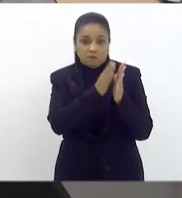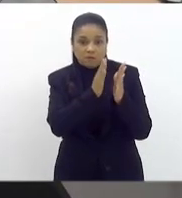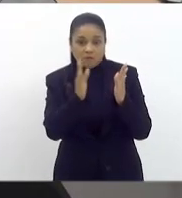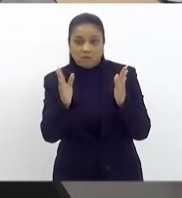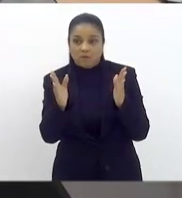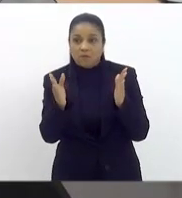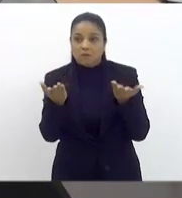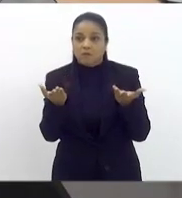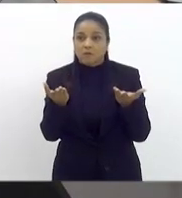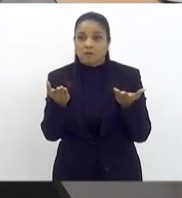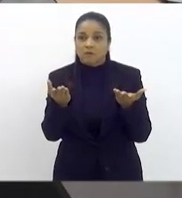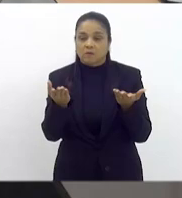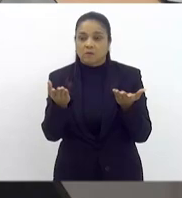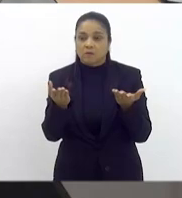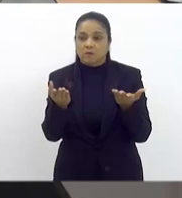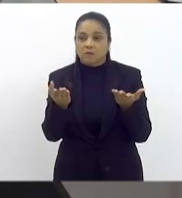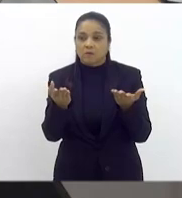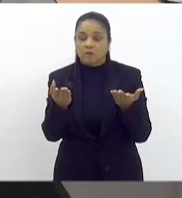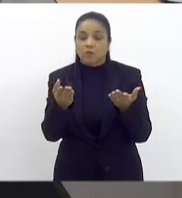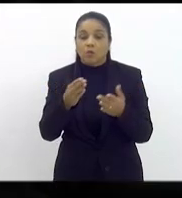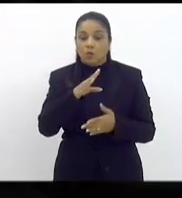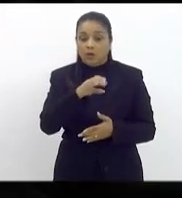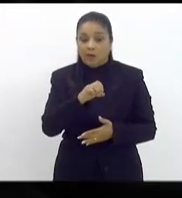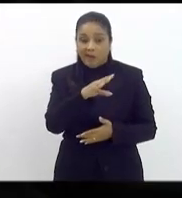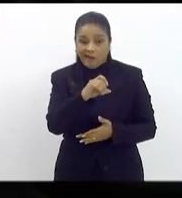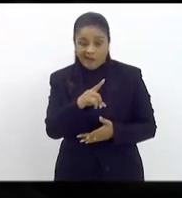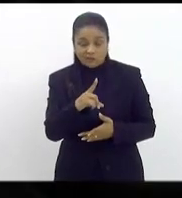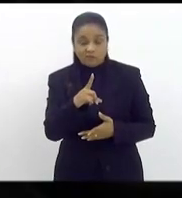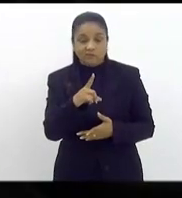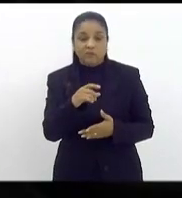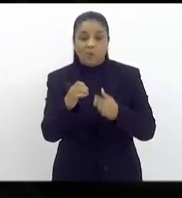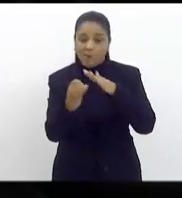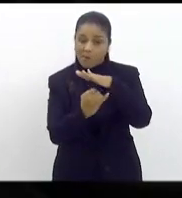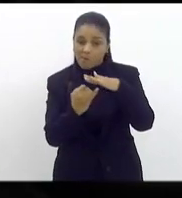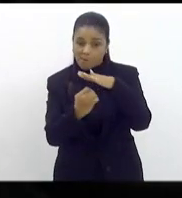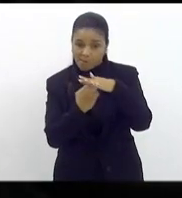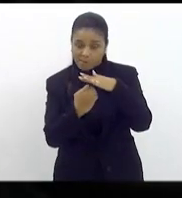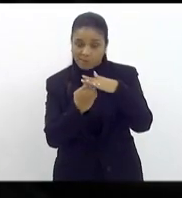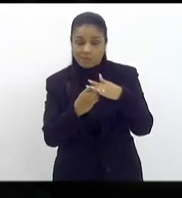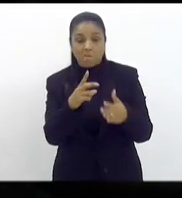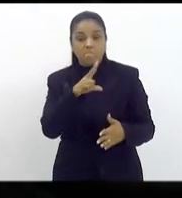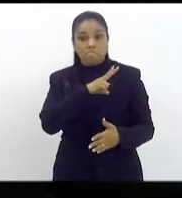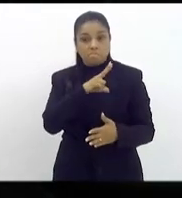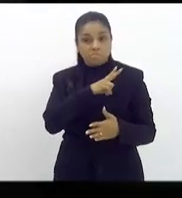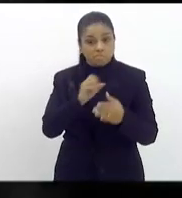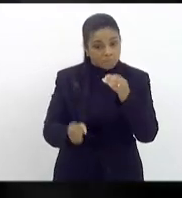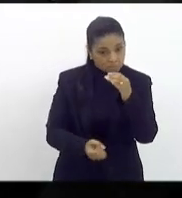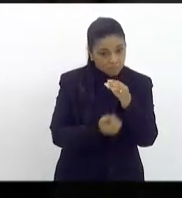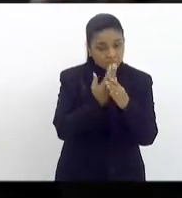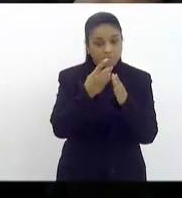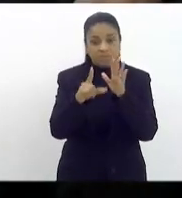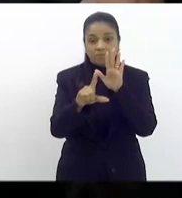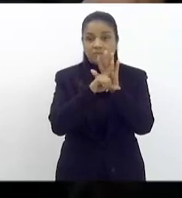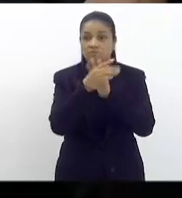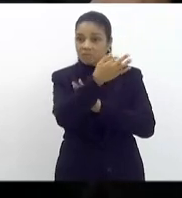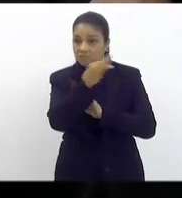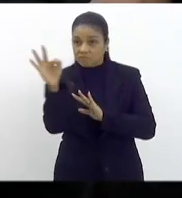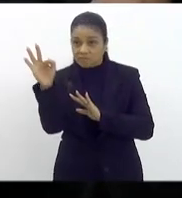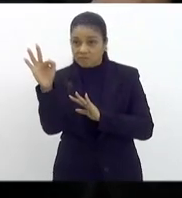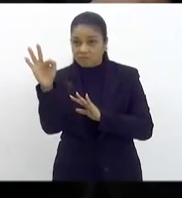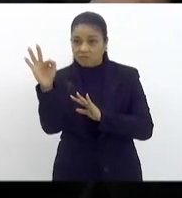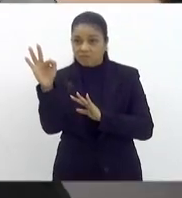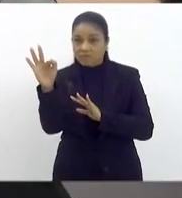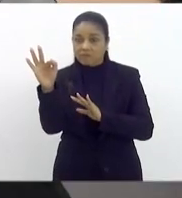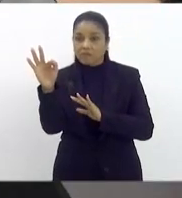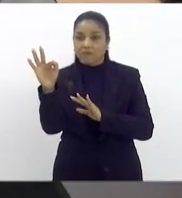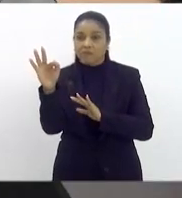natureza, jurídica do ECAD? O ECAD é um órgão privado criado por lei federal. Ele é um órgão privado. Ele é